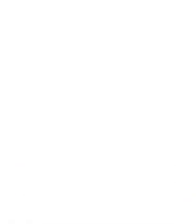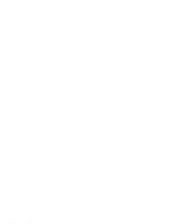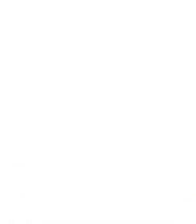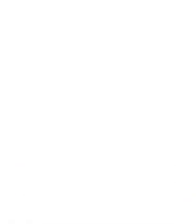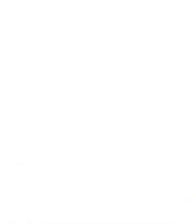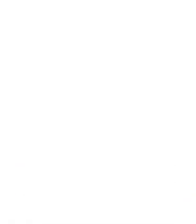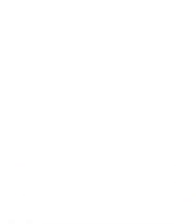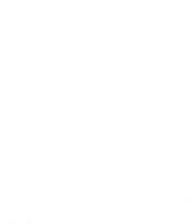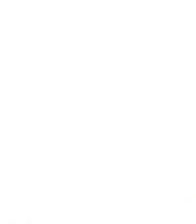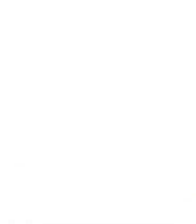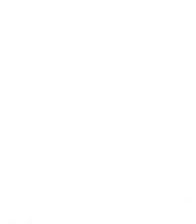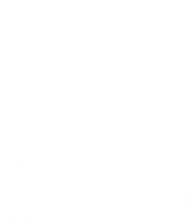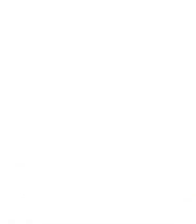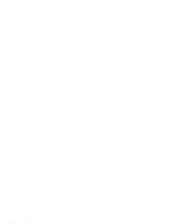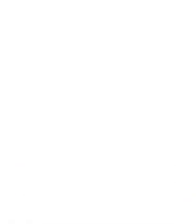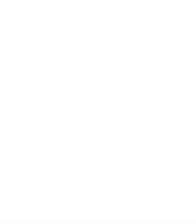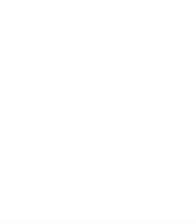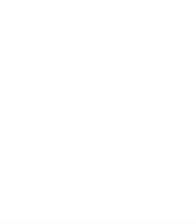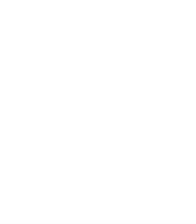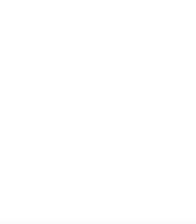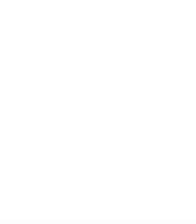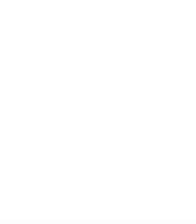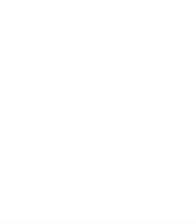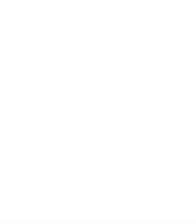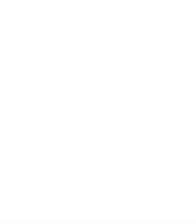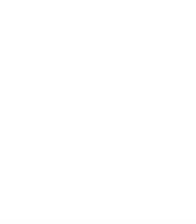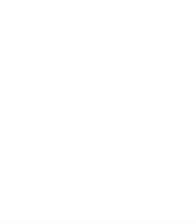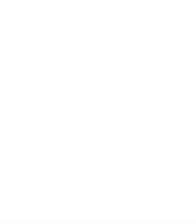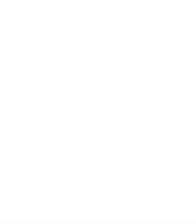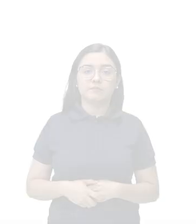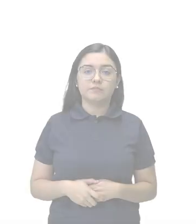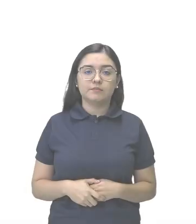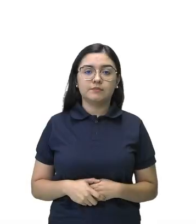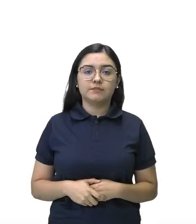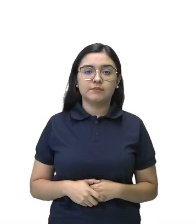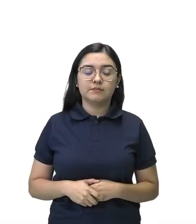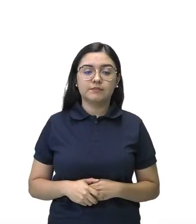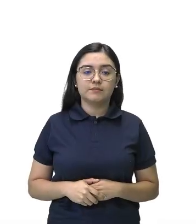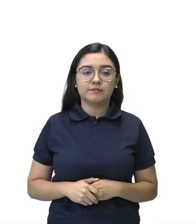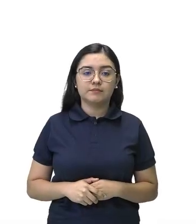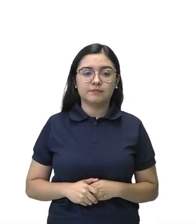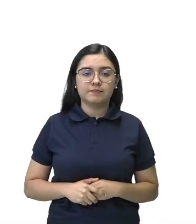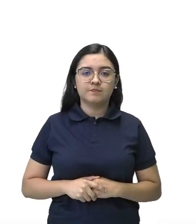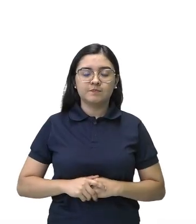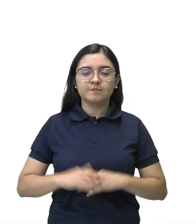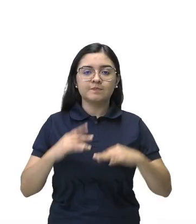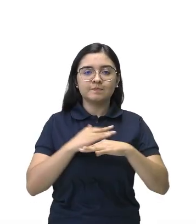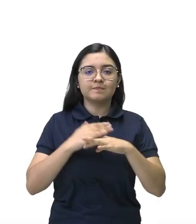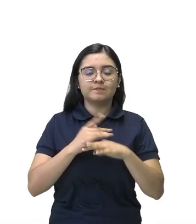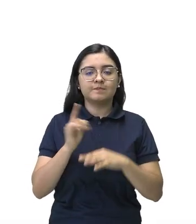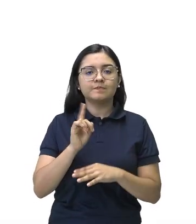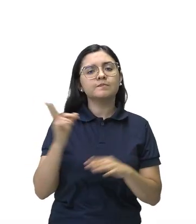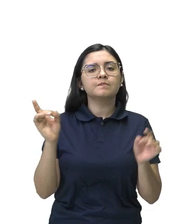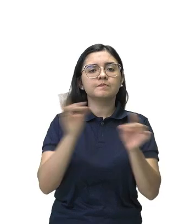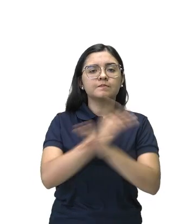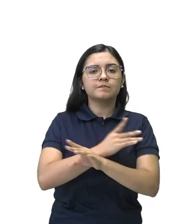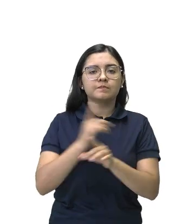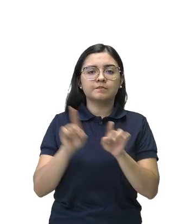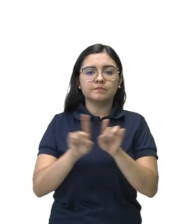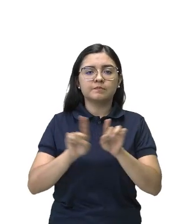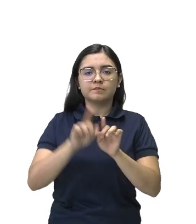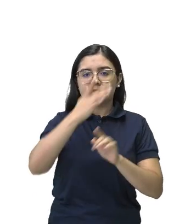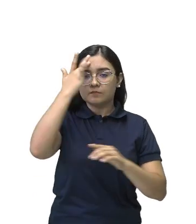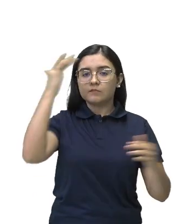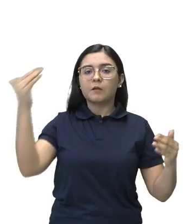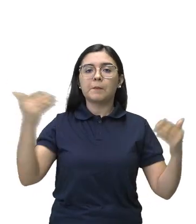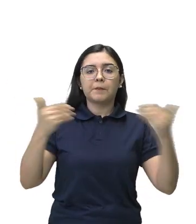muitas pessoas naquele momento, a cidade não estava preparada estruturalmente para receber uma grande leva de